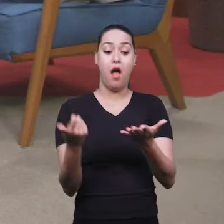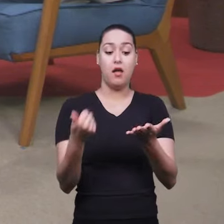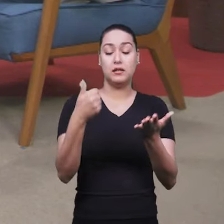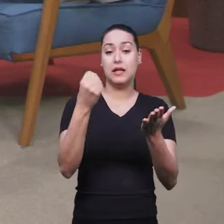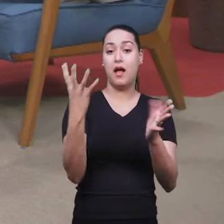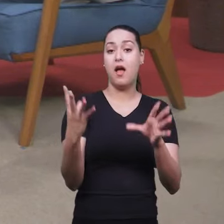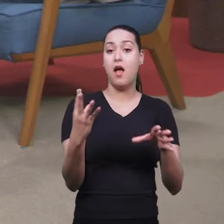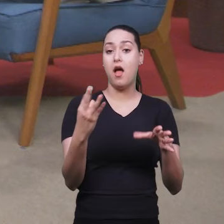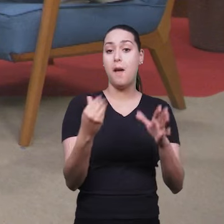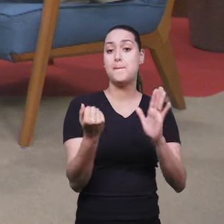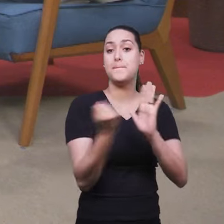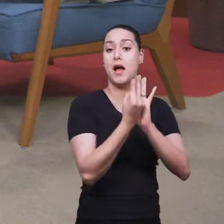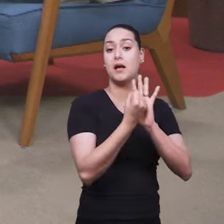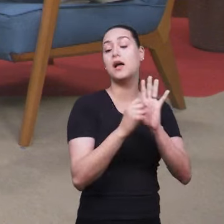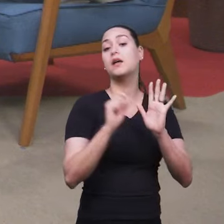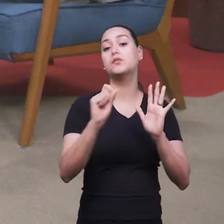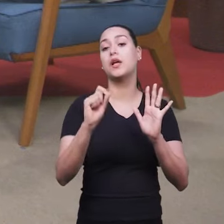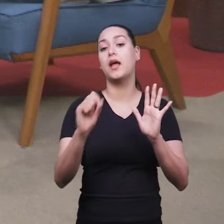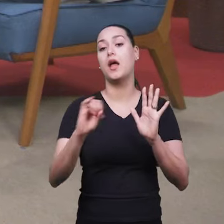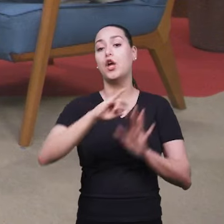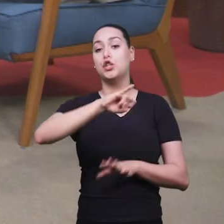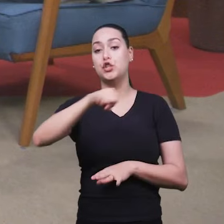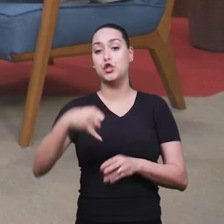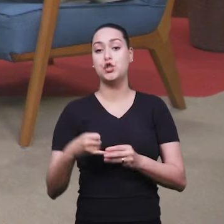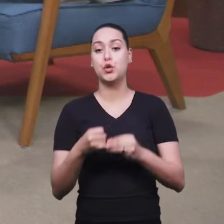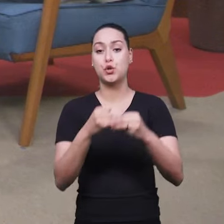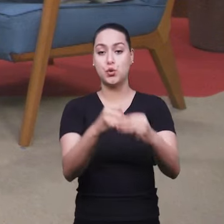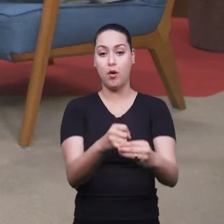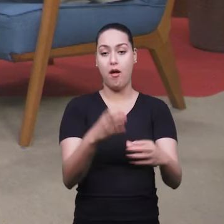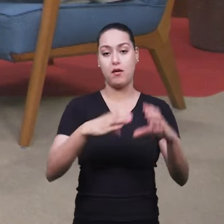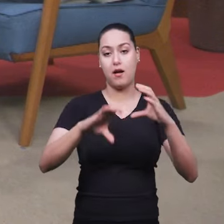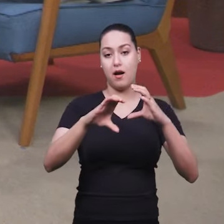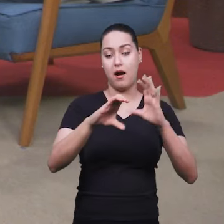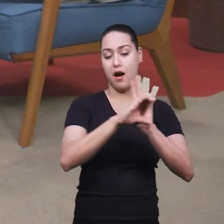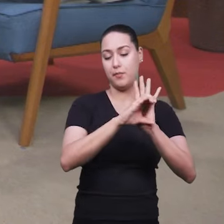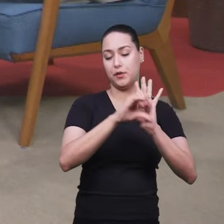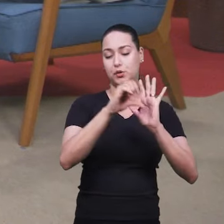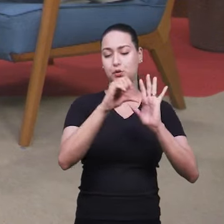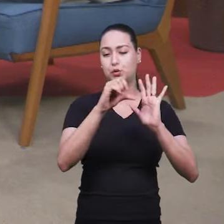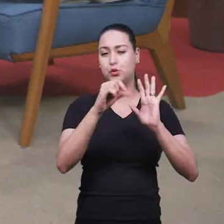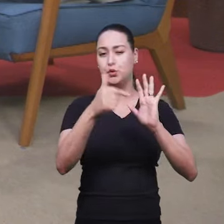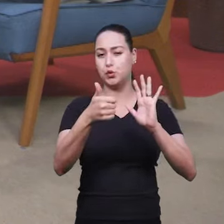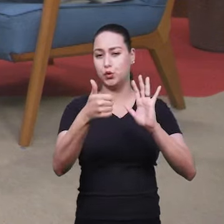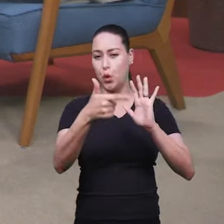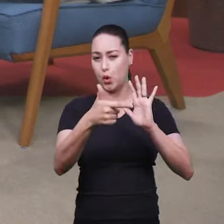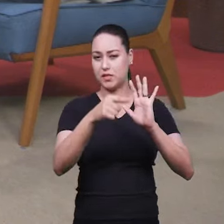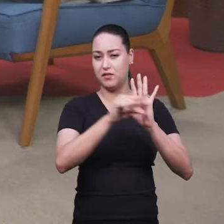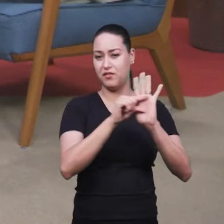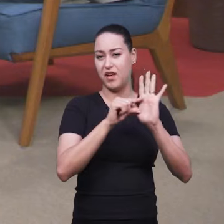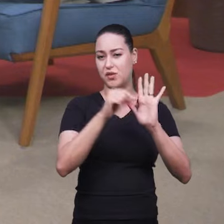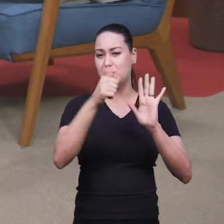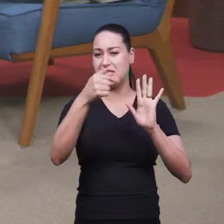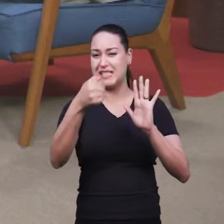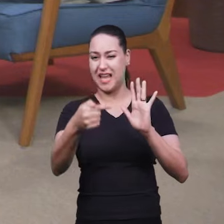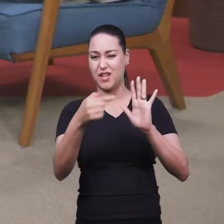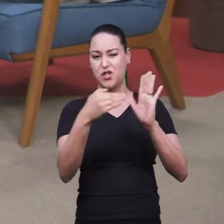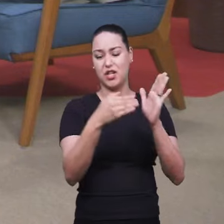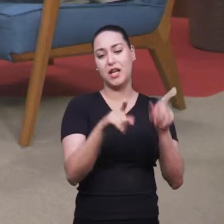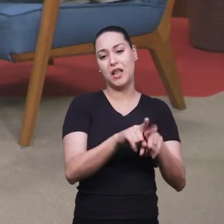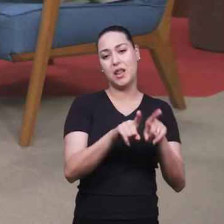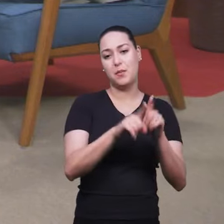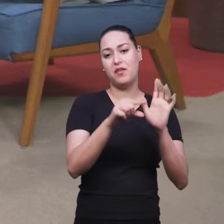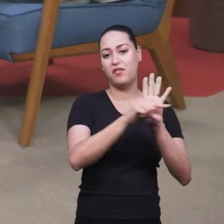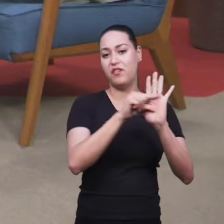no momento em que a terra estava sendo conquistada. Josué 12, capítulo 7, versículo 7 e